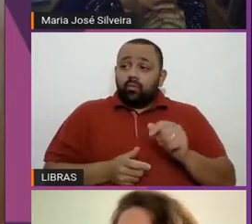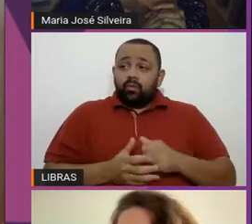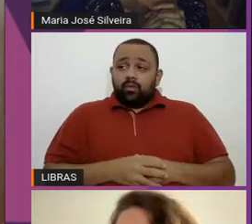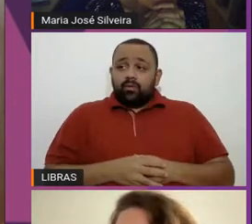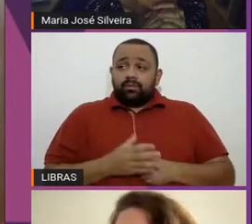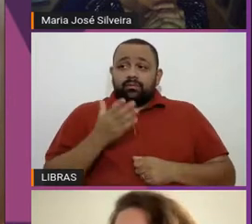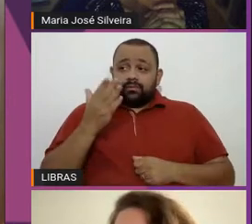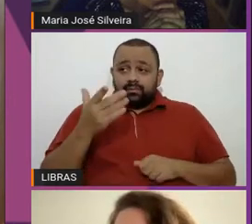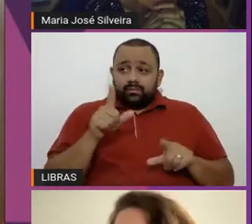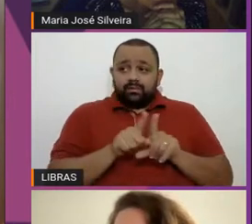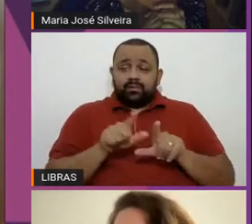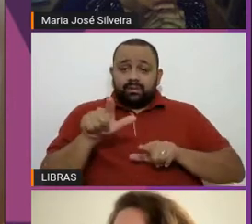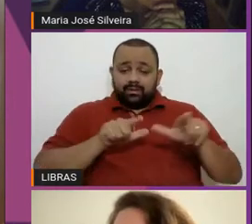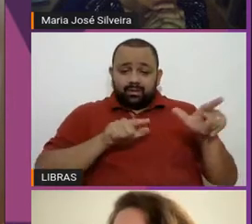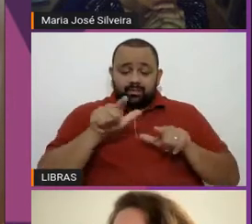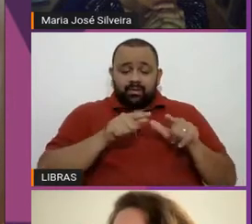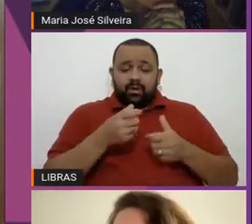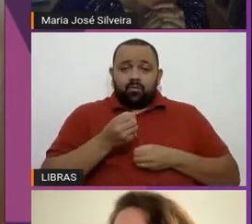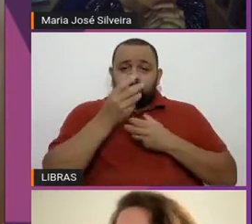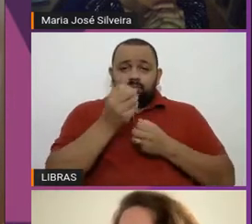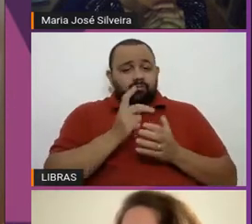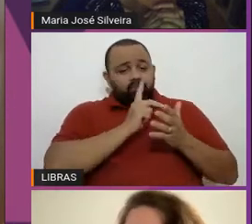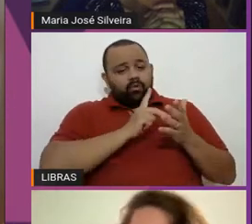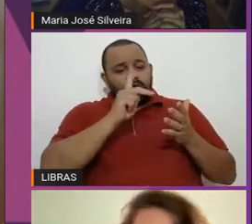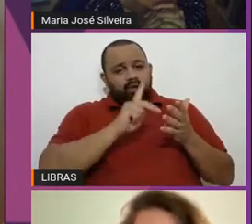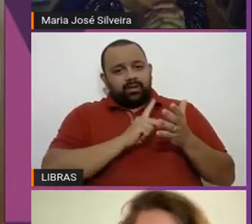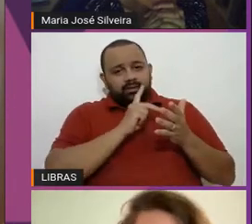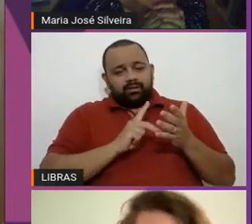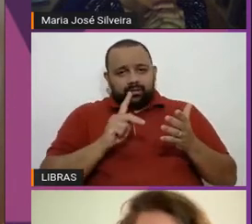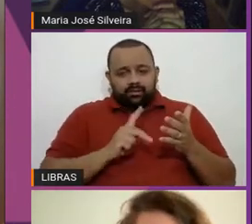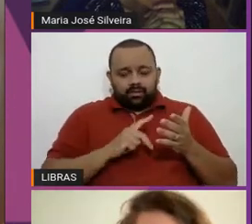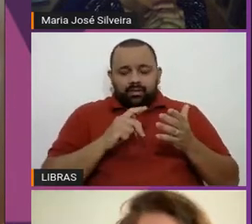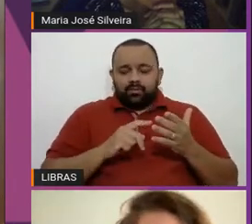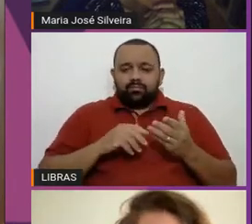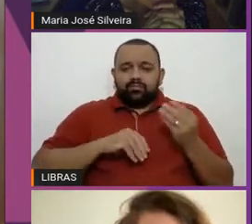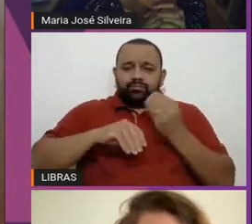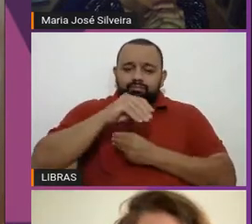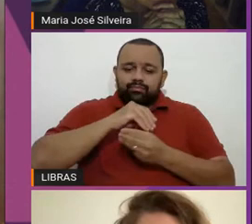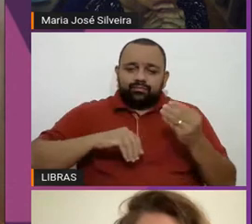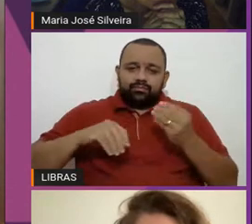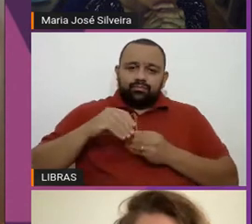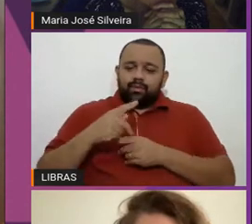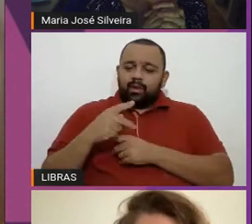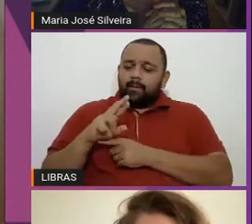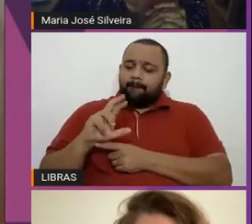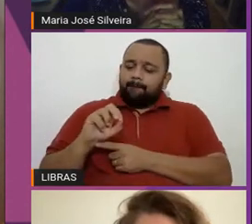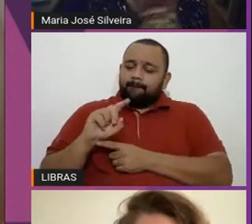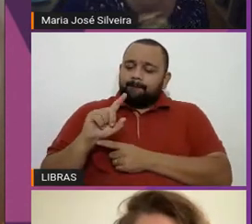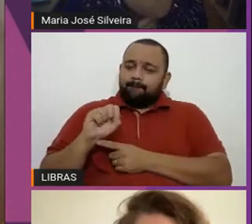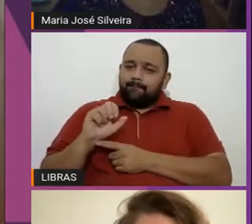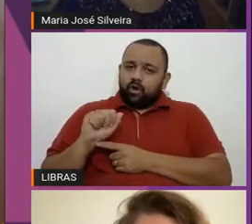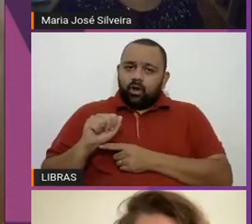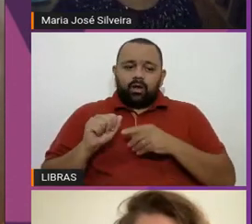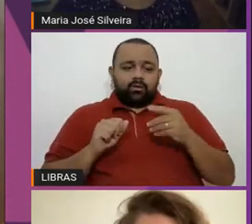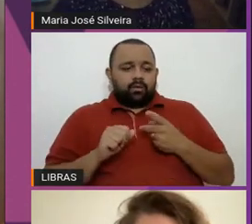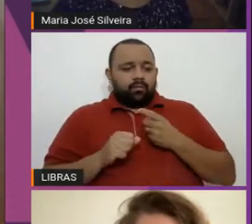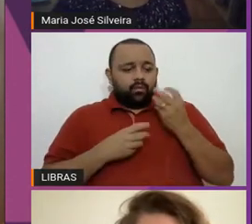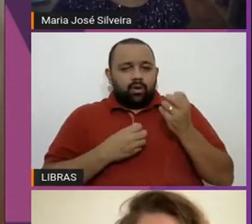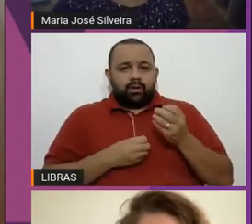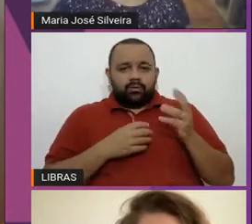também trabalha com poesia né E você mistura um pouco a prosa com a poesia é